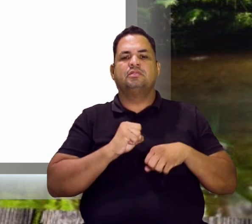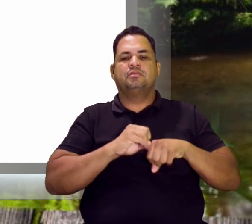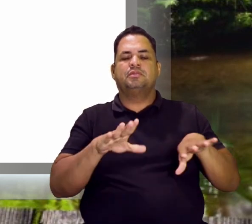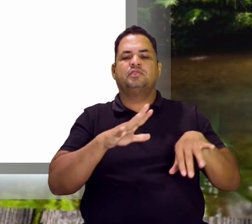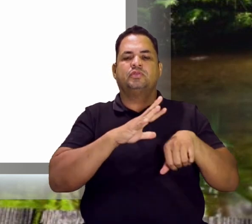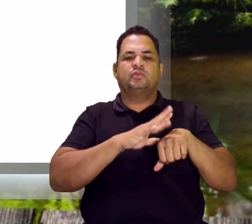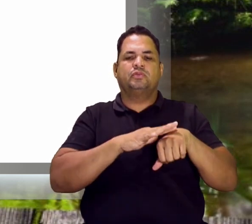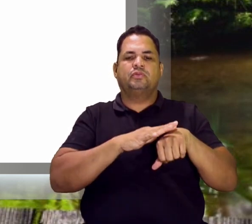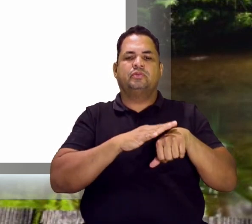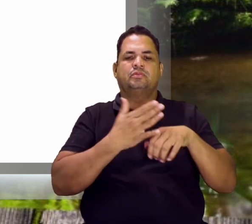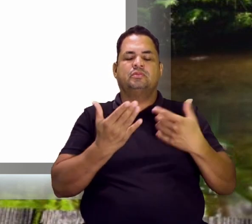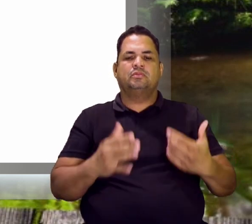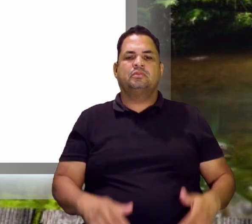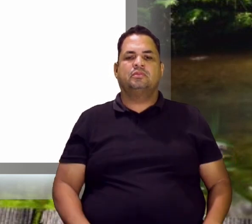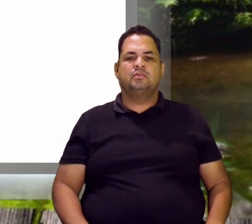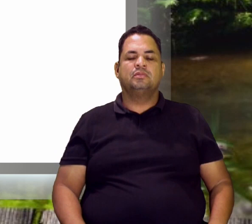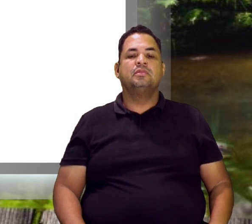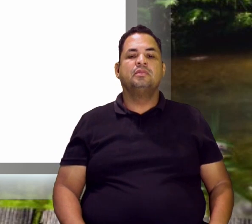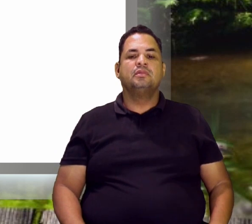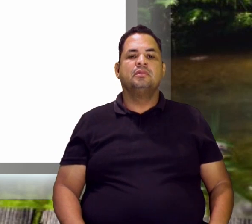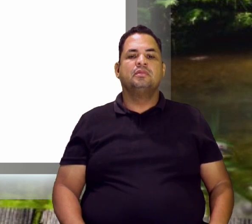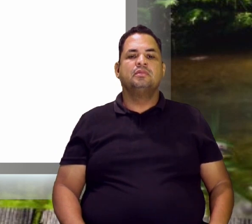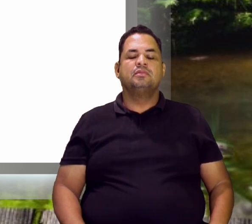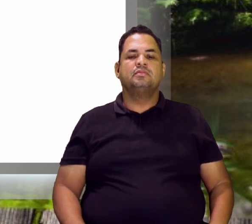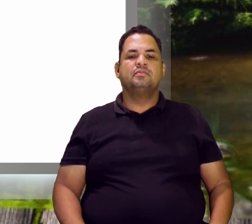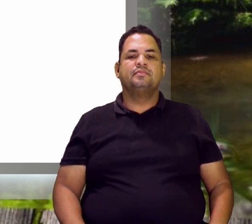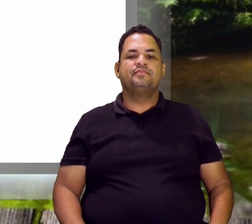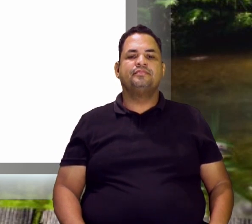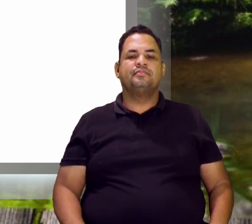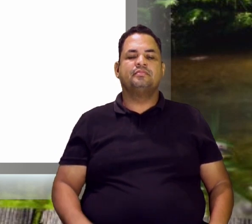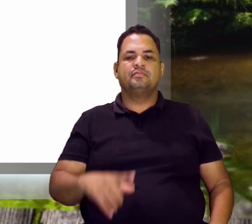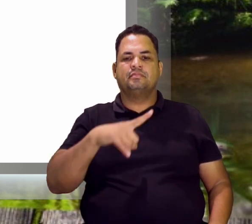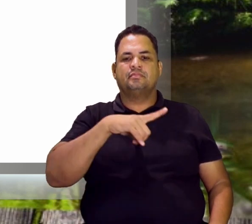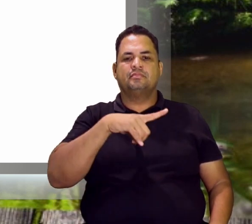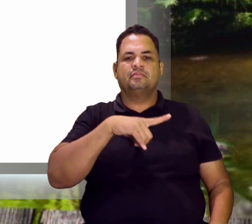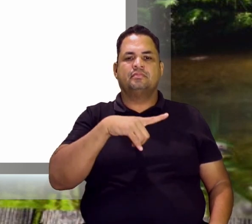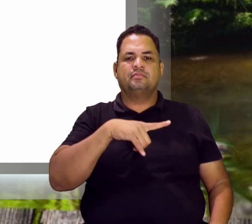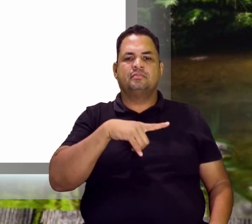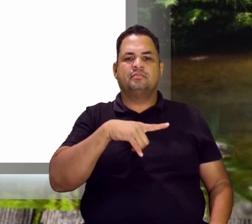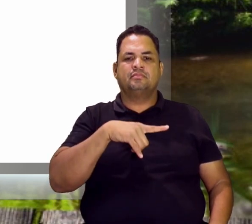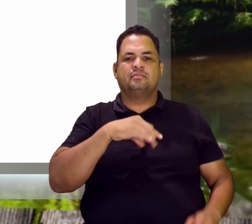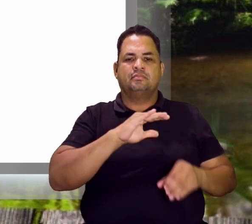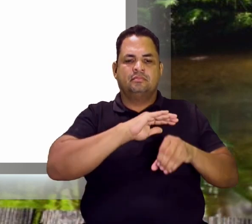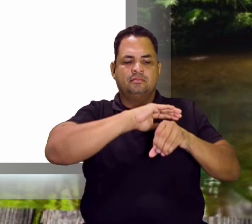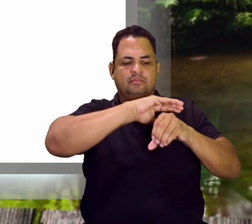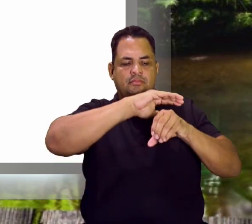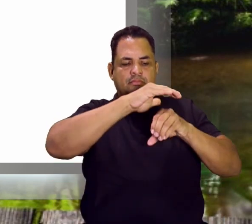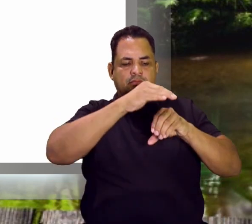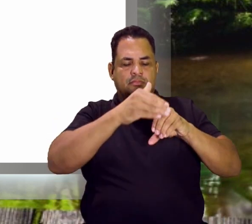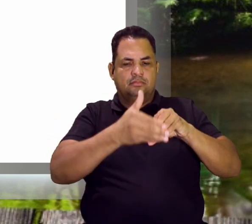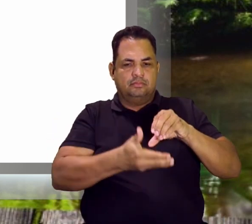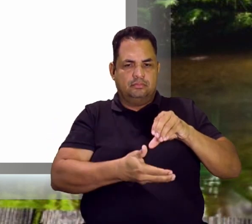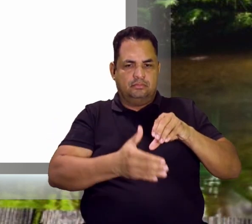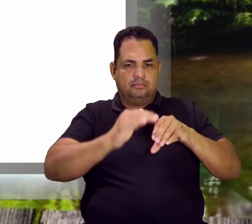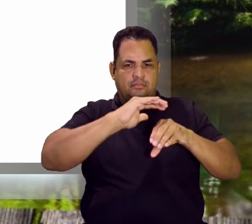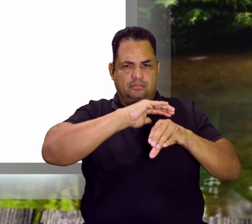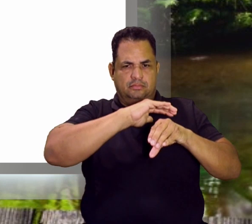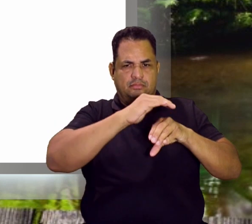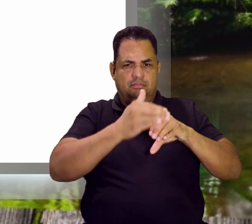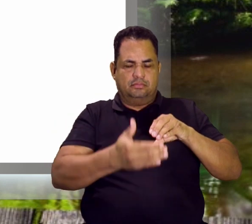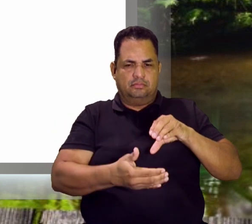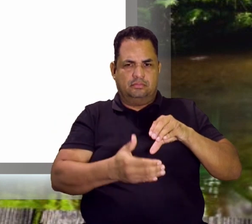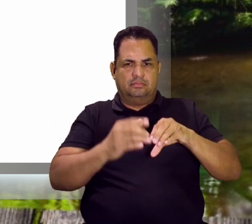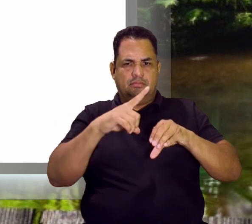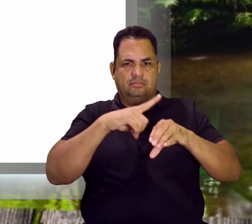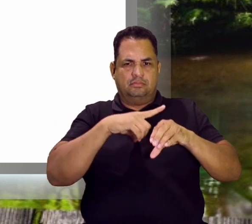Para não fazer confusão na sua cabecinha. Esses agentes infecciosos, eles têm uma cápsula proteica